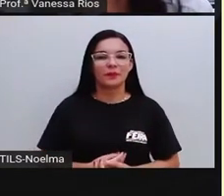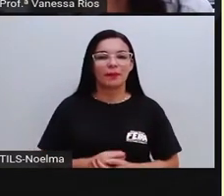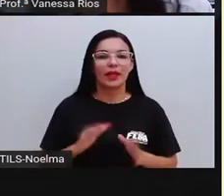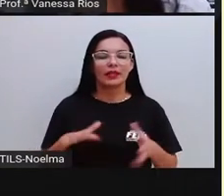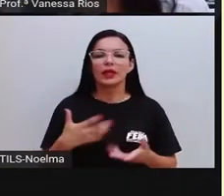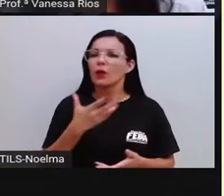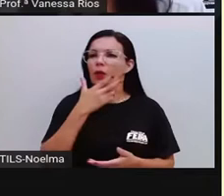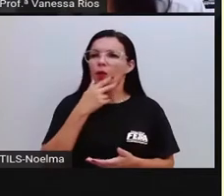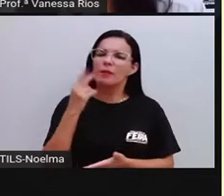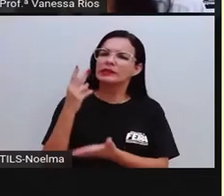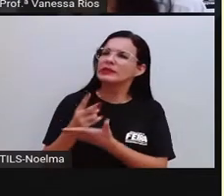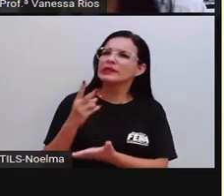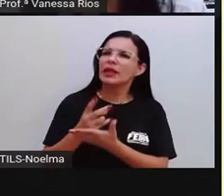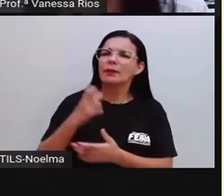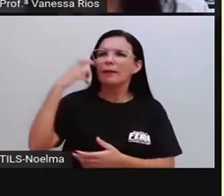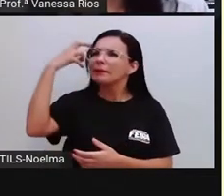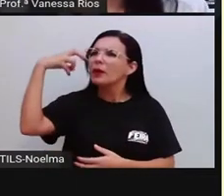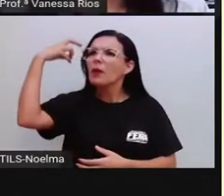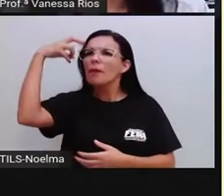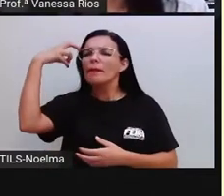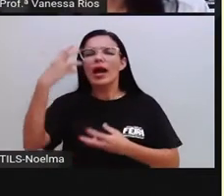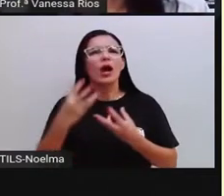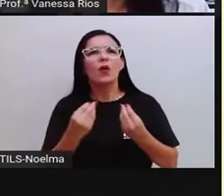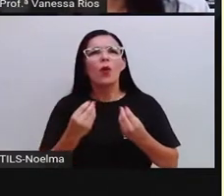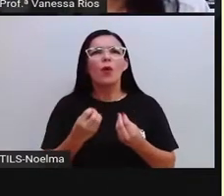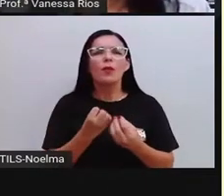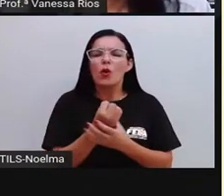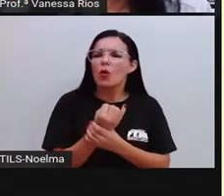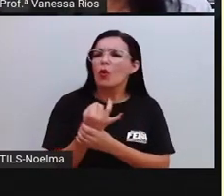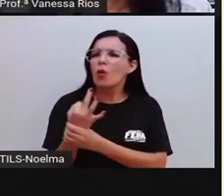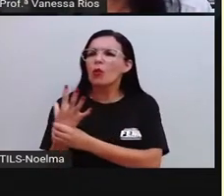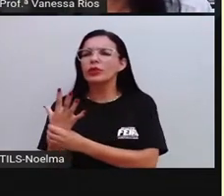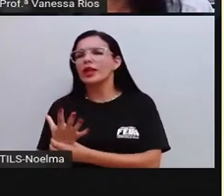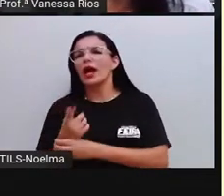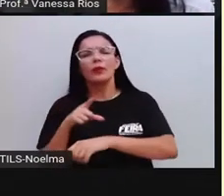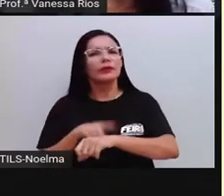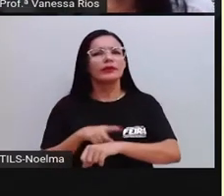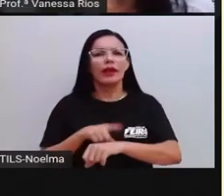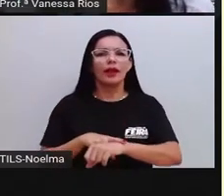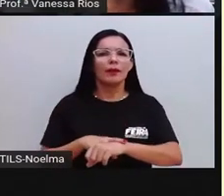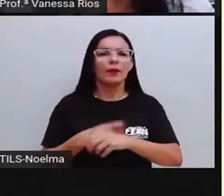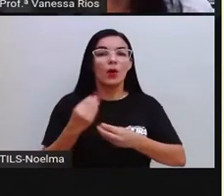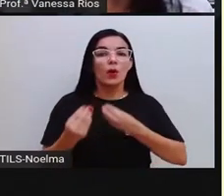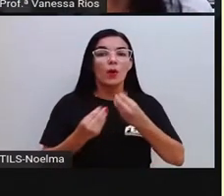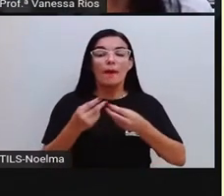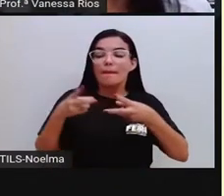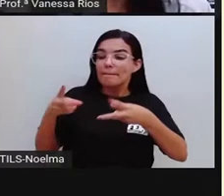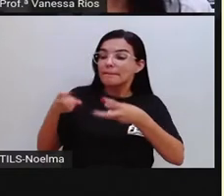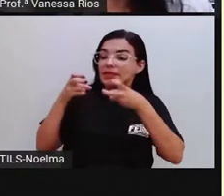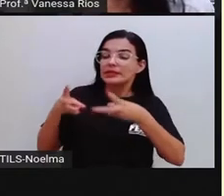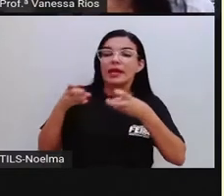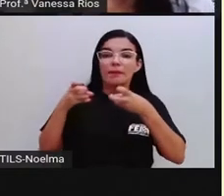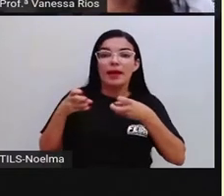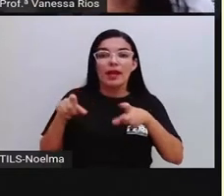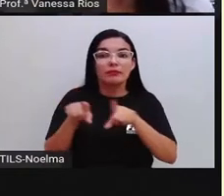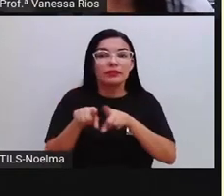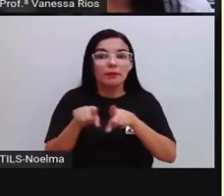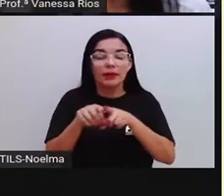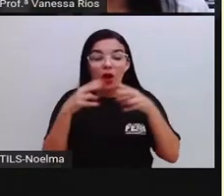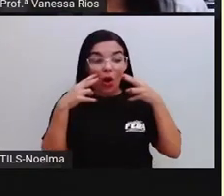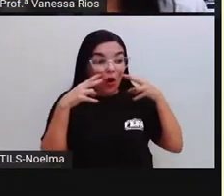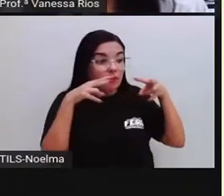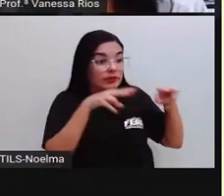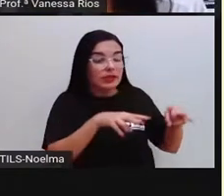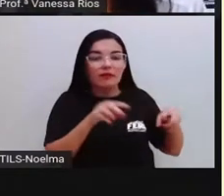homem sempre se preocupou em contar o tempo, né? Sempre se preocupou em perceber, em observar